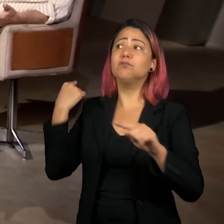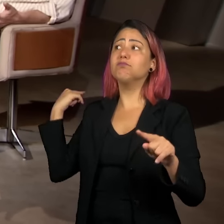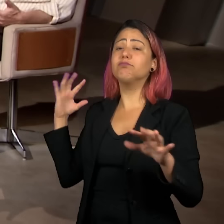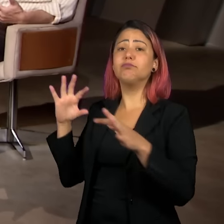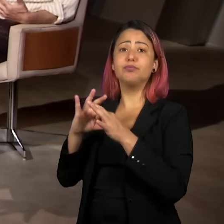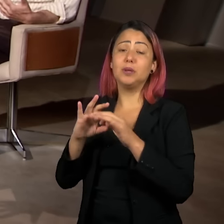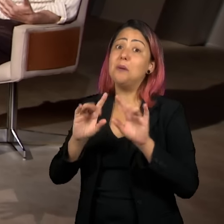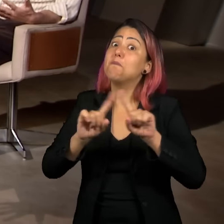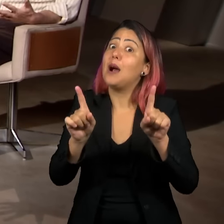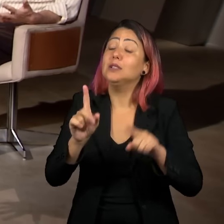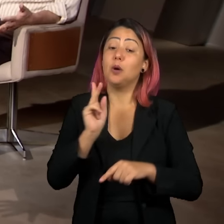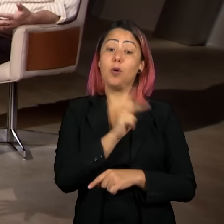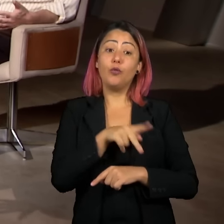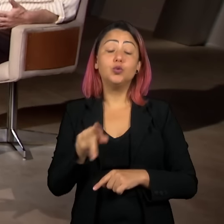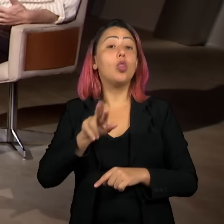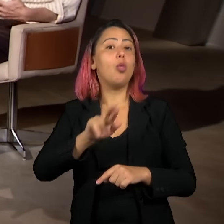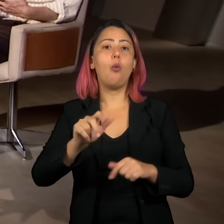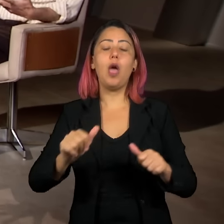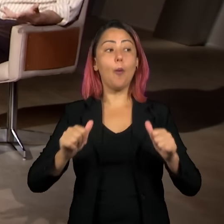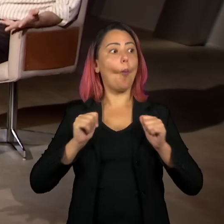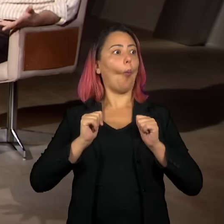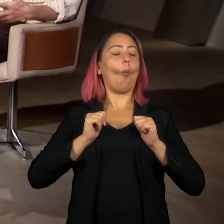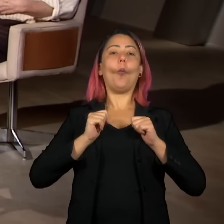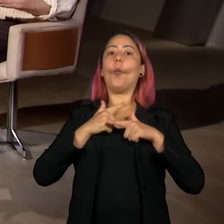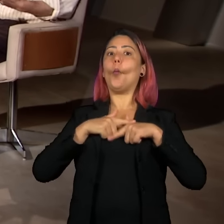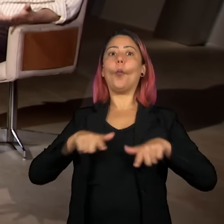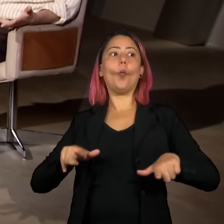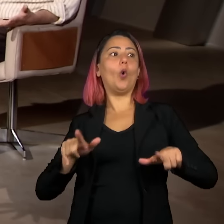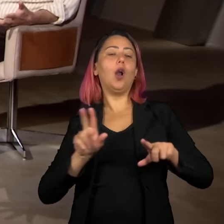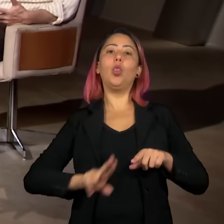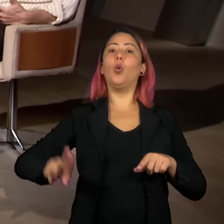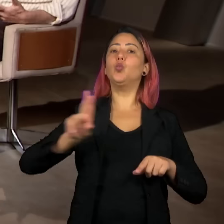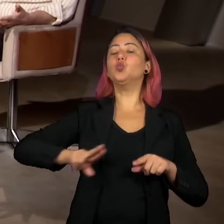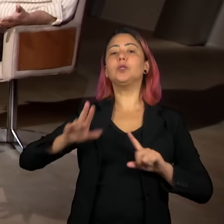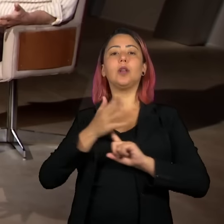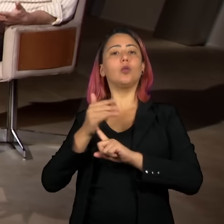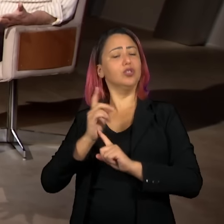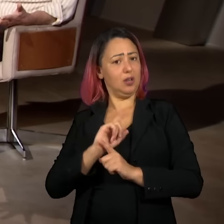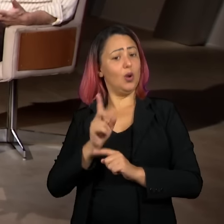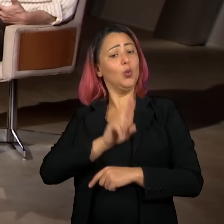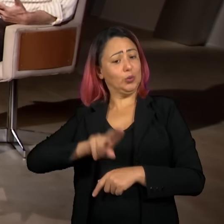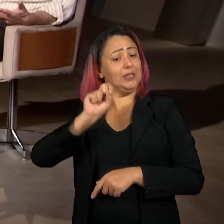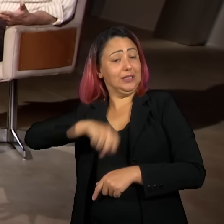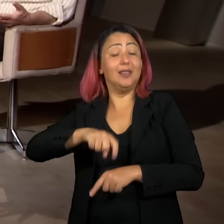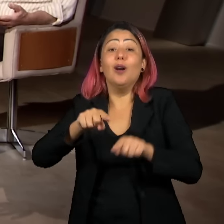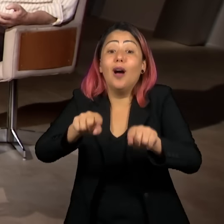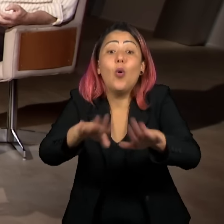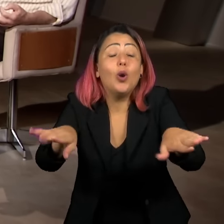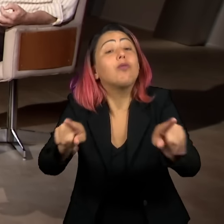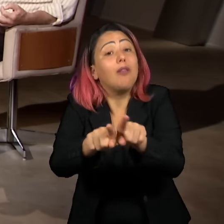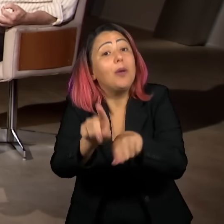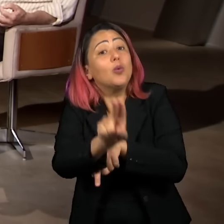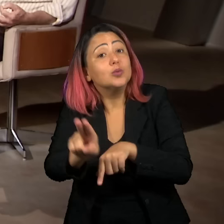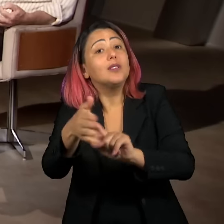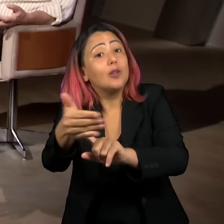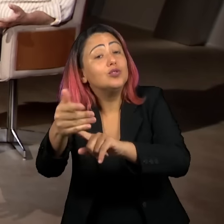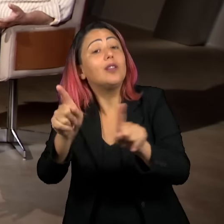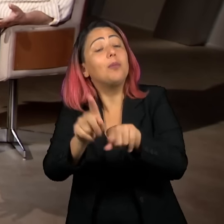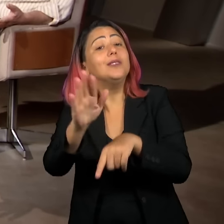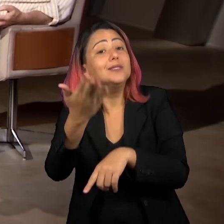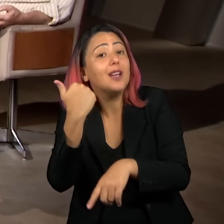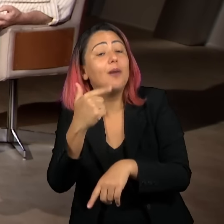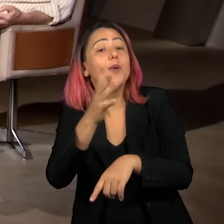neófitos tecnologicamente os alunos também de certa maneira TM tecnologia usa tecnologia só